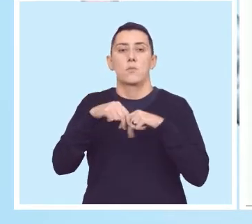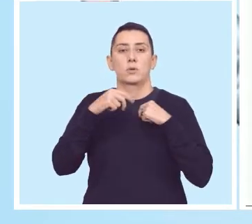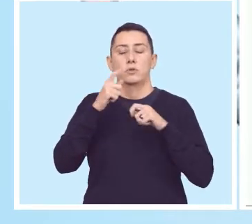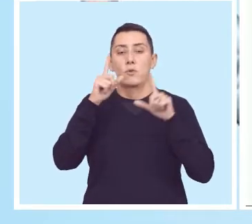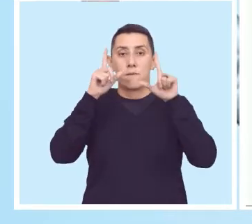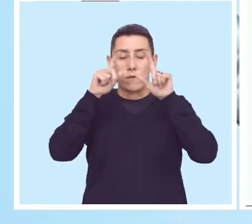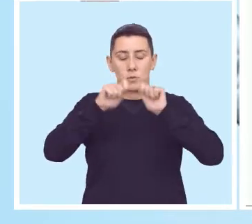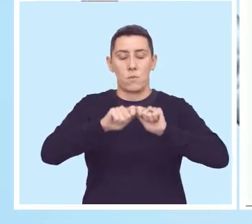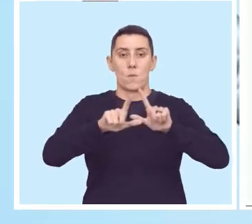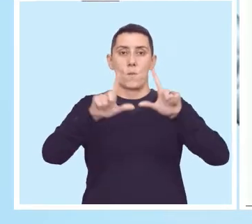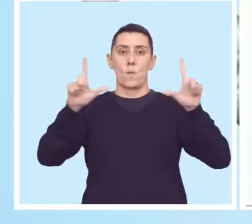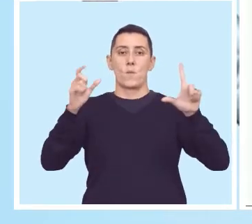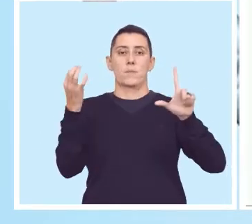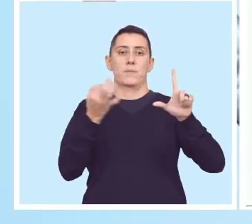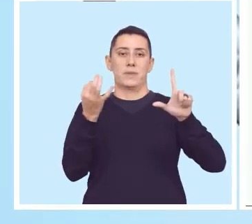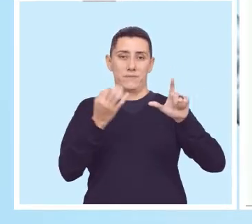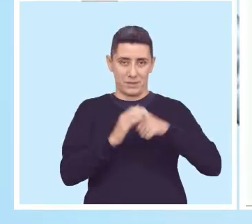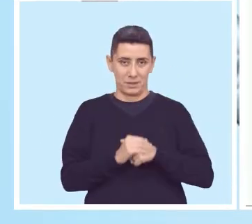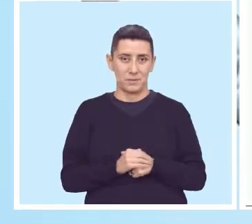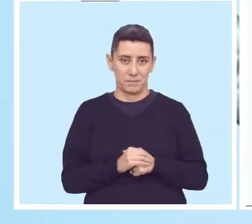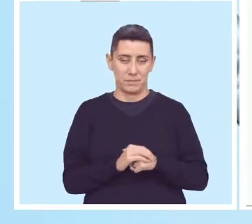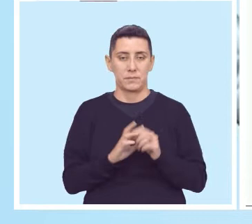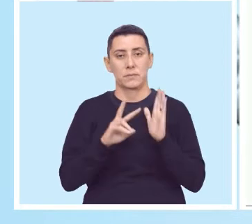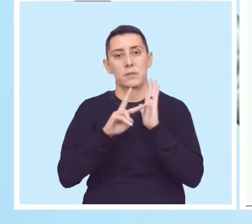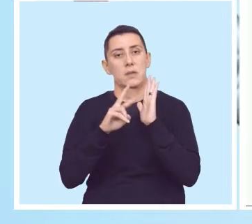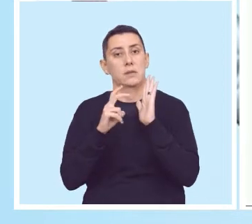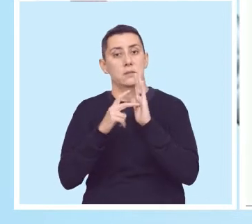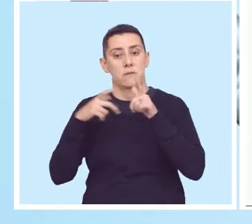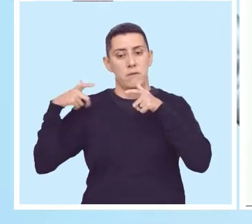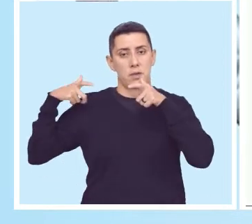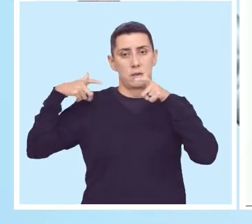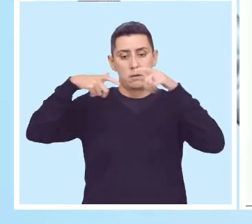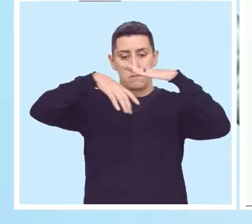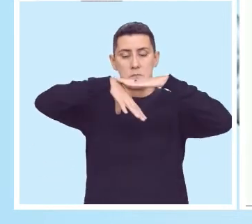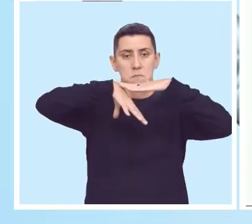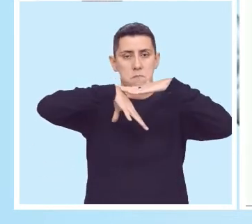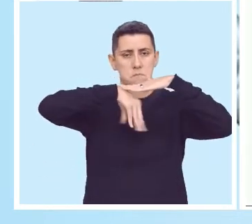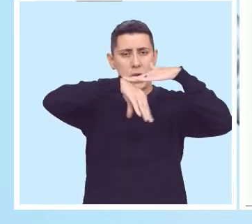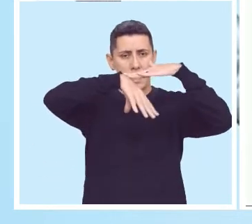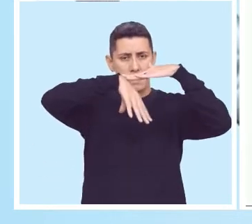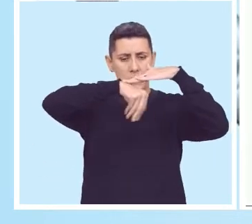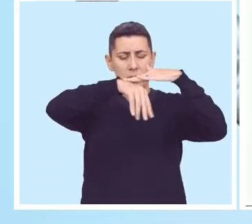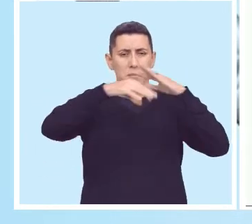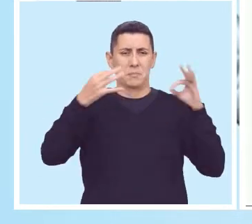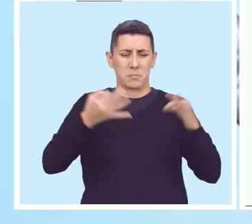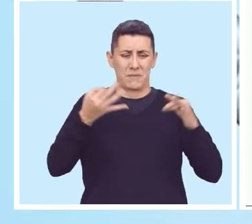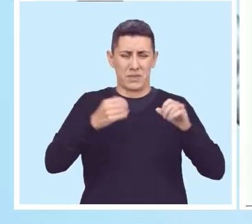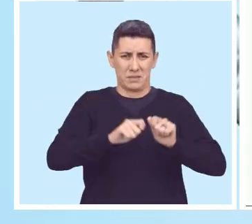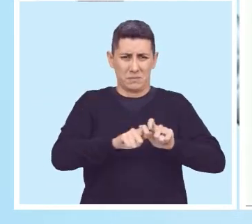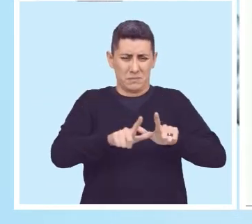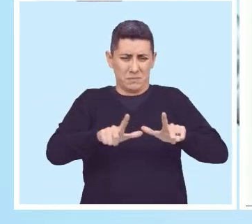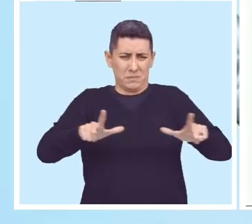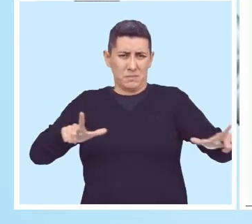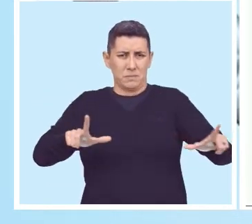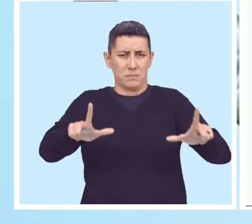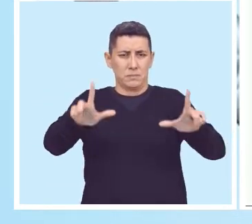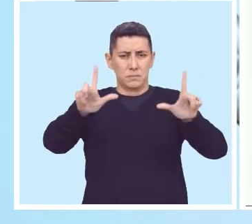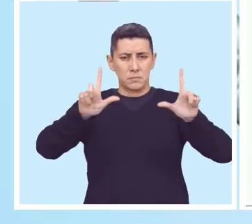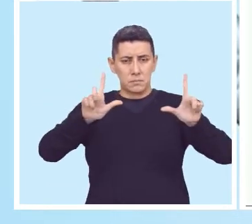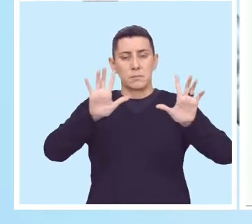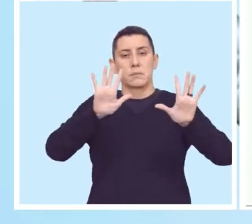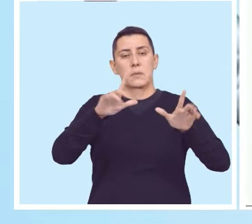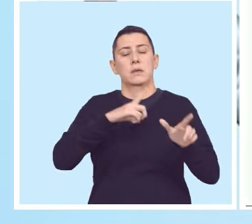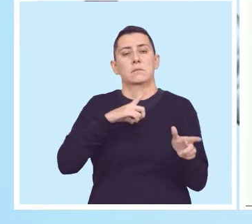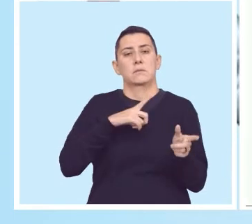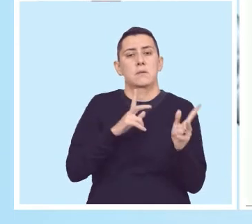seja, o drone ele capturava uma imagem de alta resolução de 3.000 por 4.000 pixels, e essa imagem ela passa por um processo